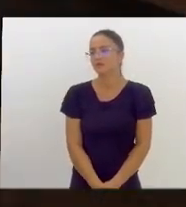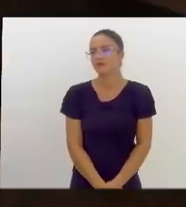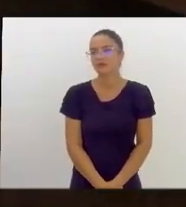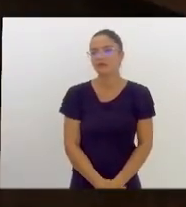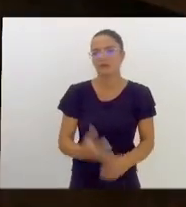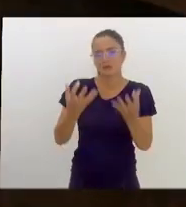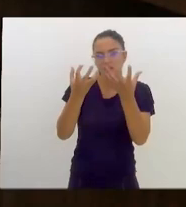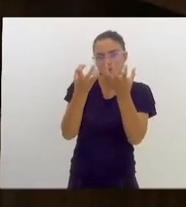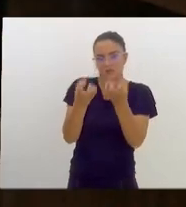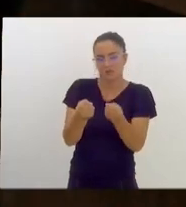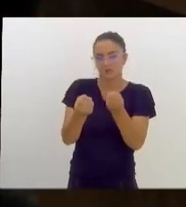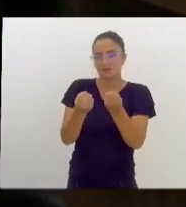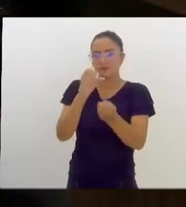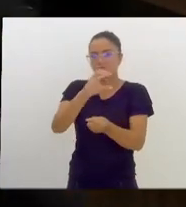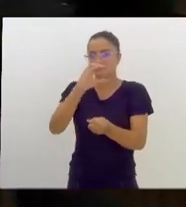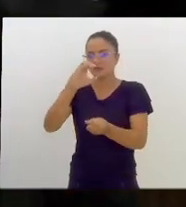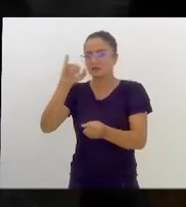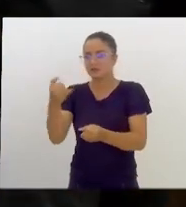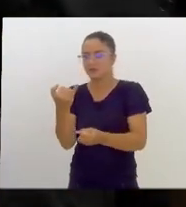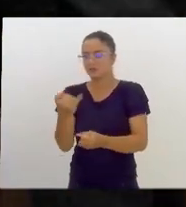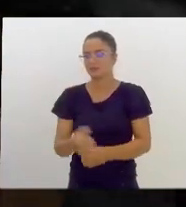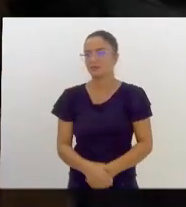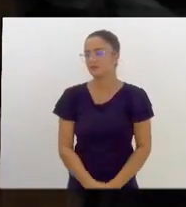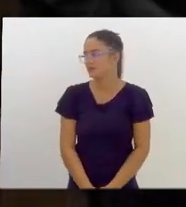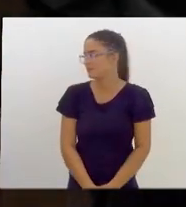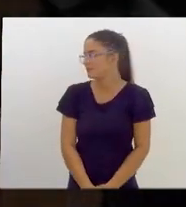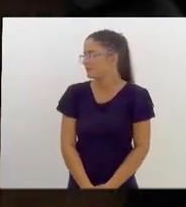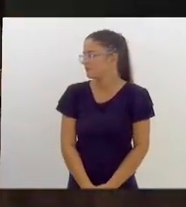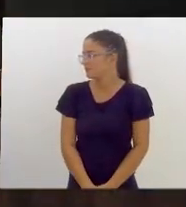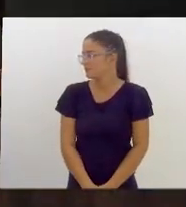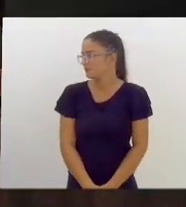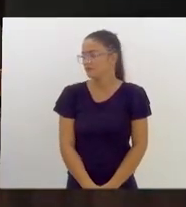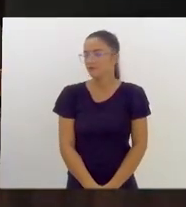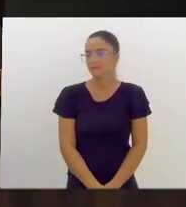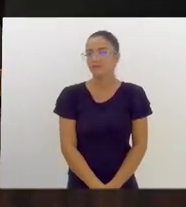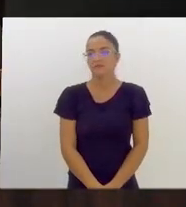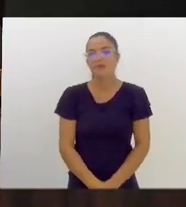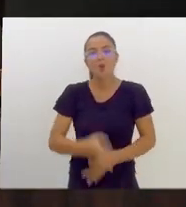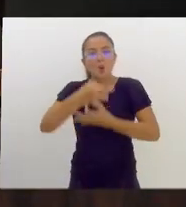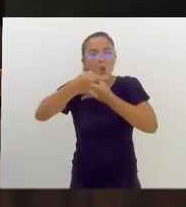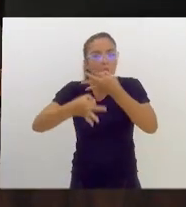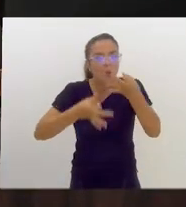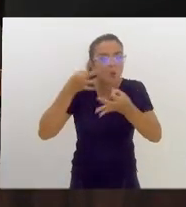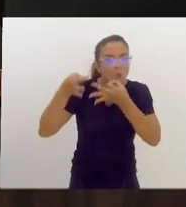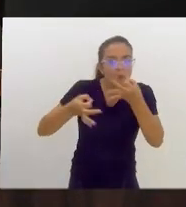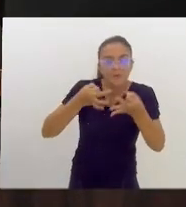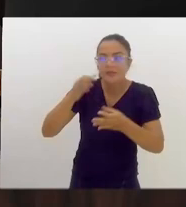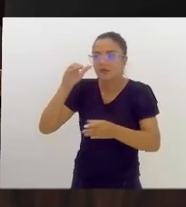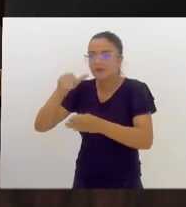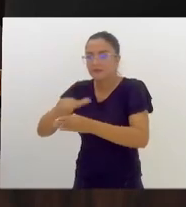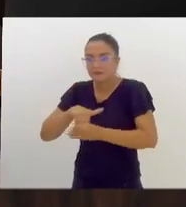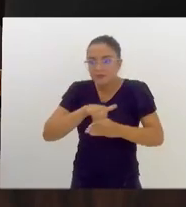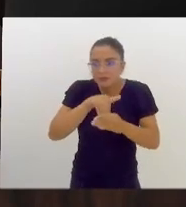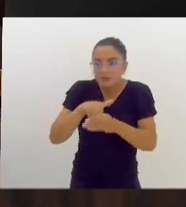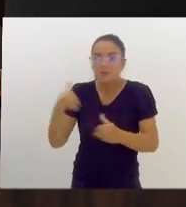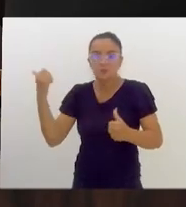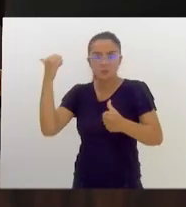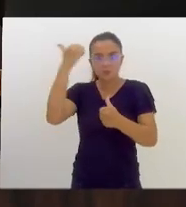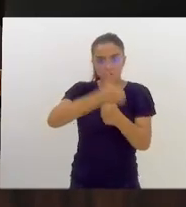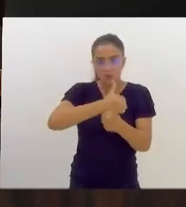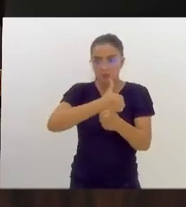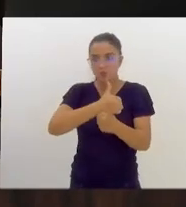Favorável nos termos da CCJ, nobre presidente. Com os pareceres emitidos, em votação